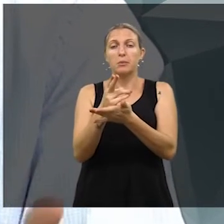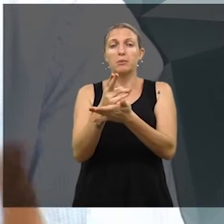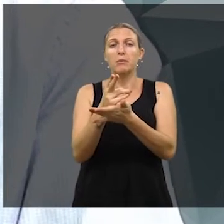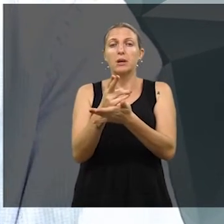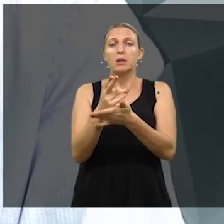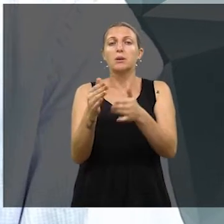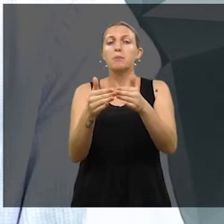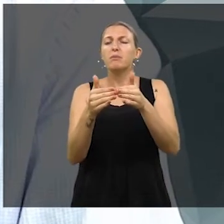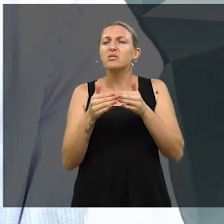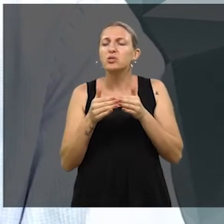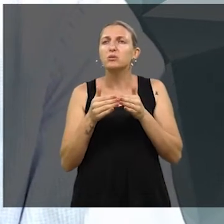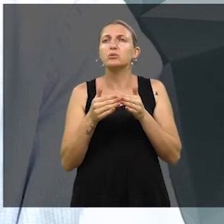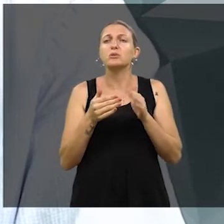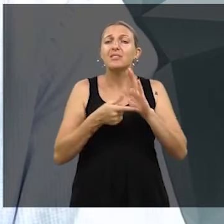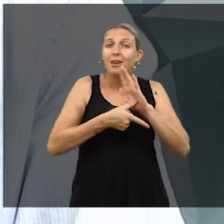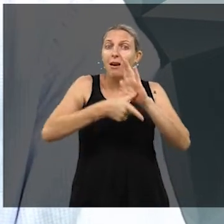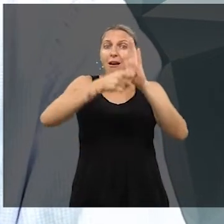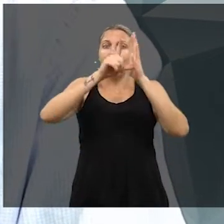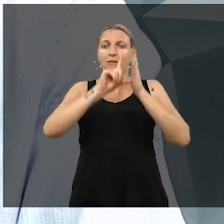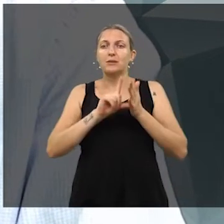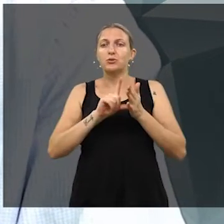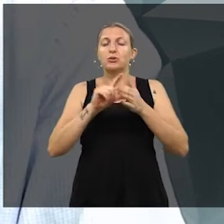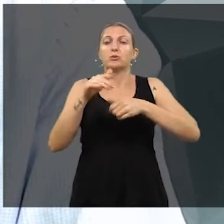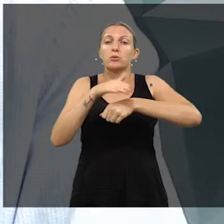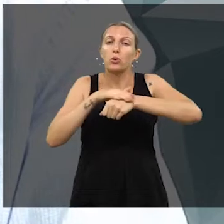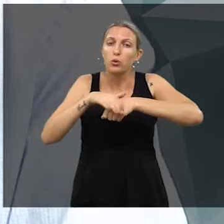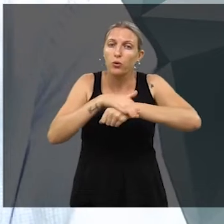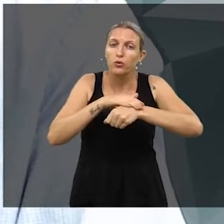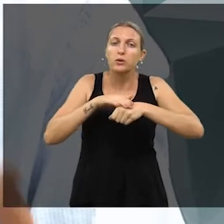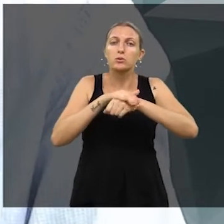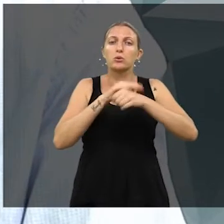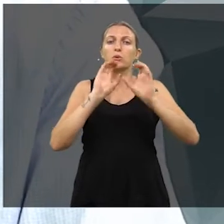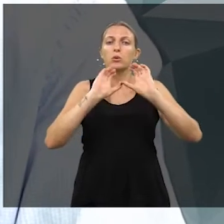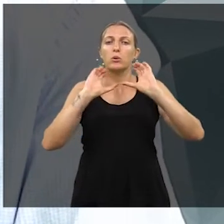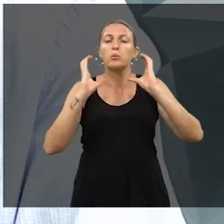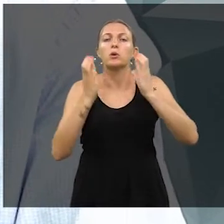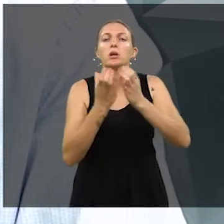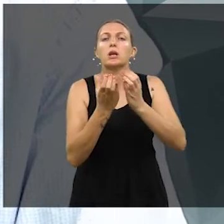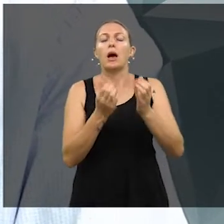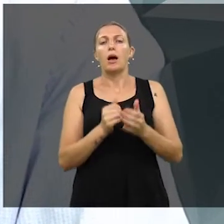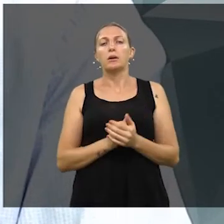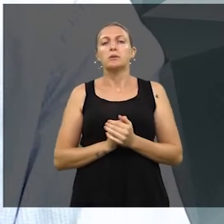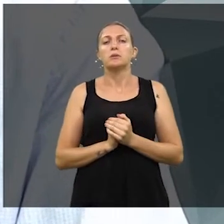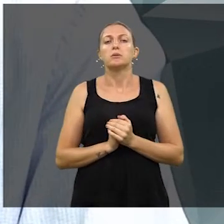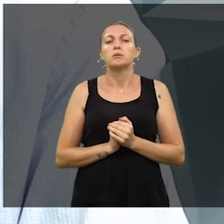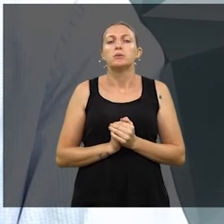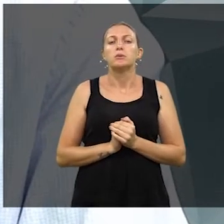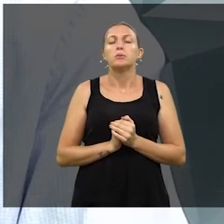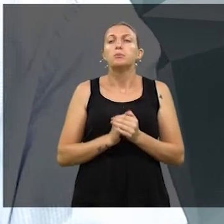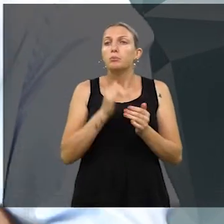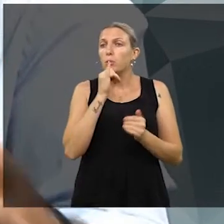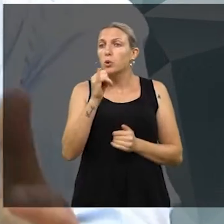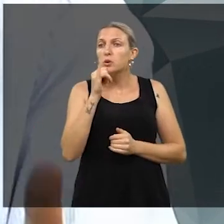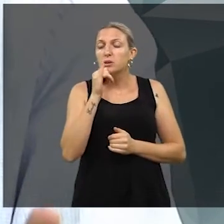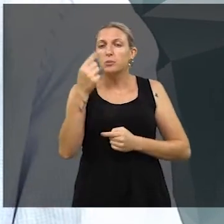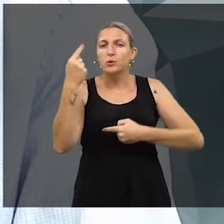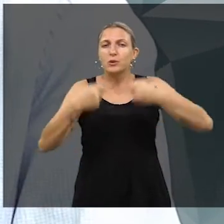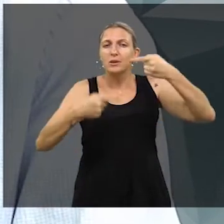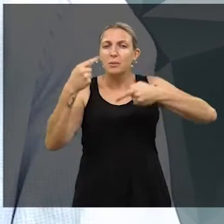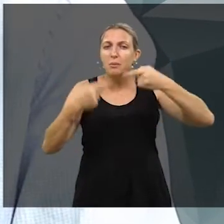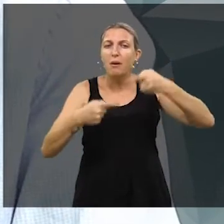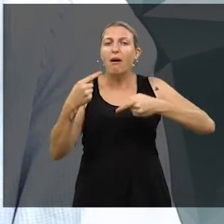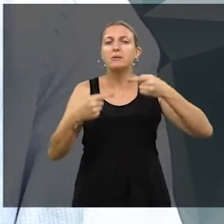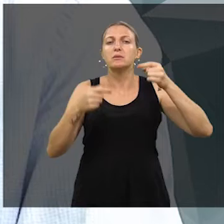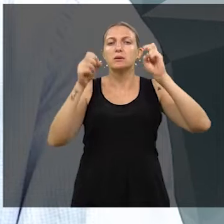né, que a gente dialogou com a comunidade, apresentados com a comunidade, com as entidades representativas, a exemplo do debate que a gente fez aí sobre o tema